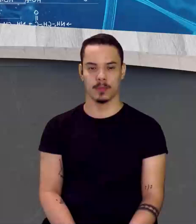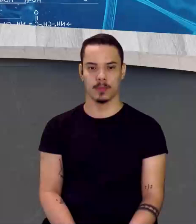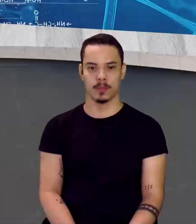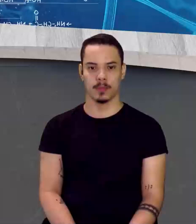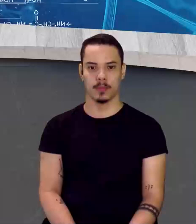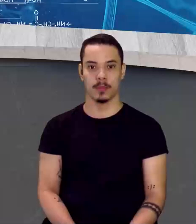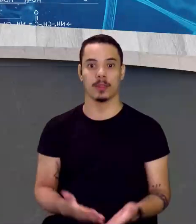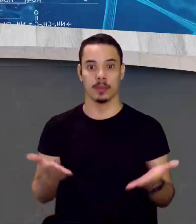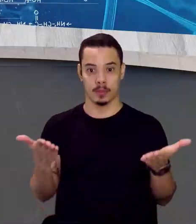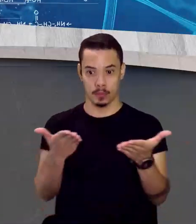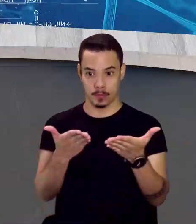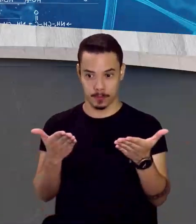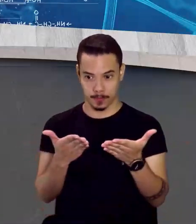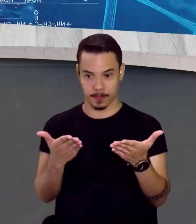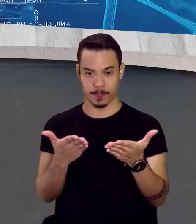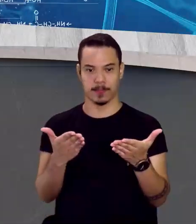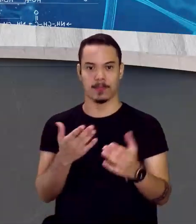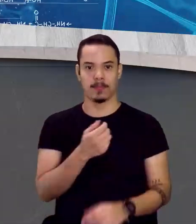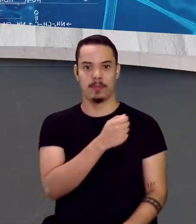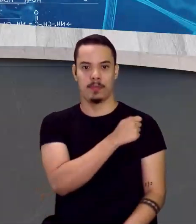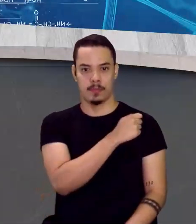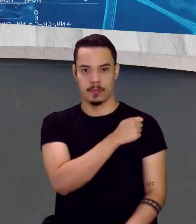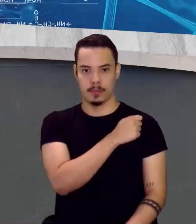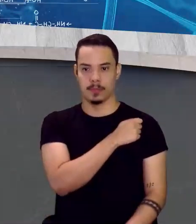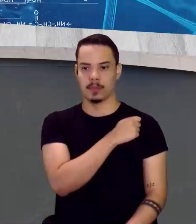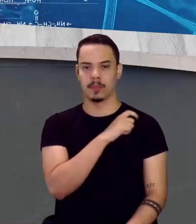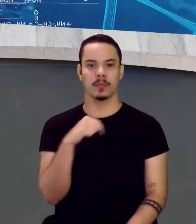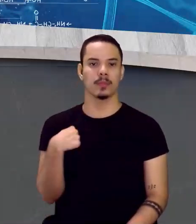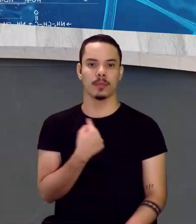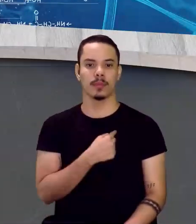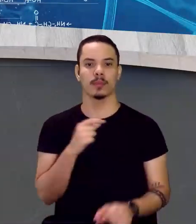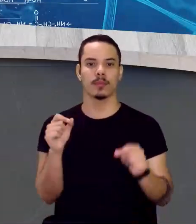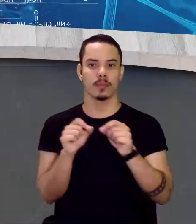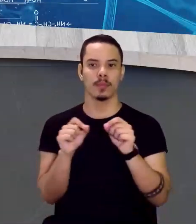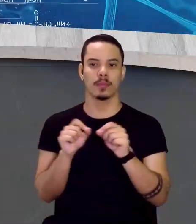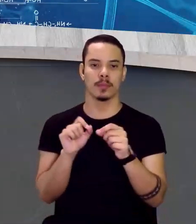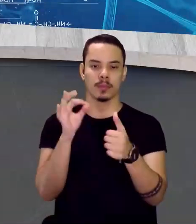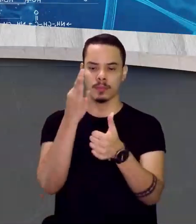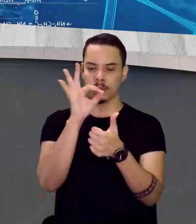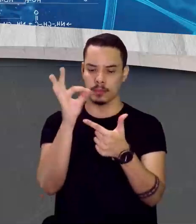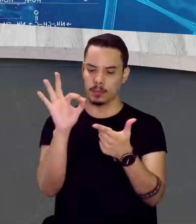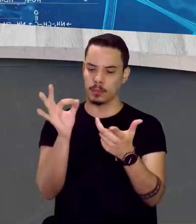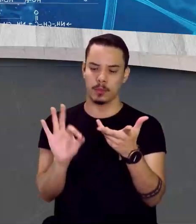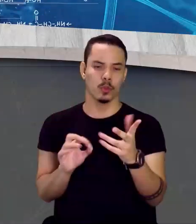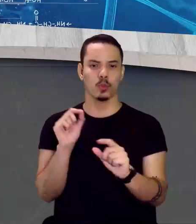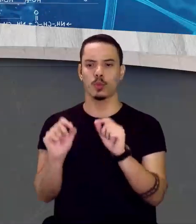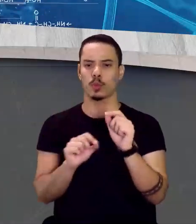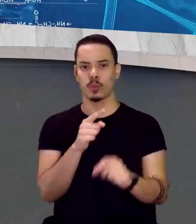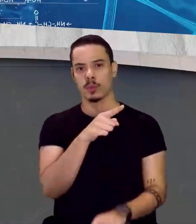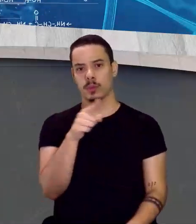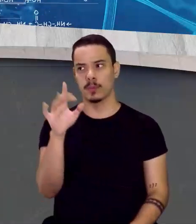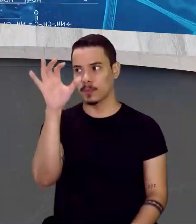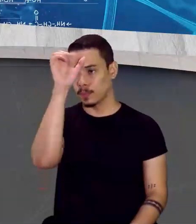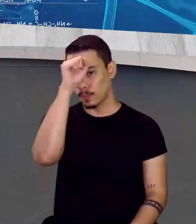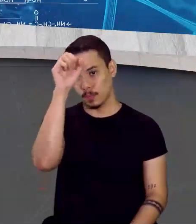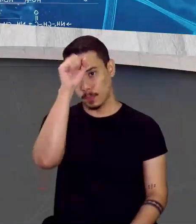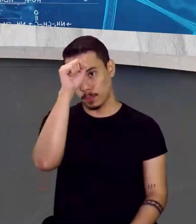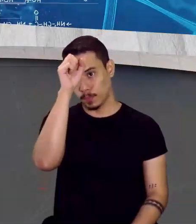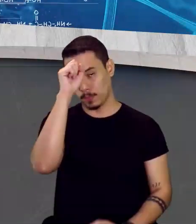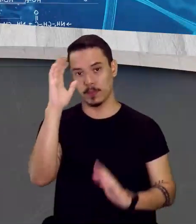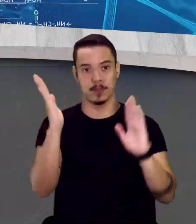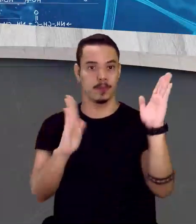Aí agora, meu caro aluno, vamos verificar o que você aprendeu durante